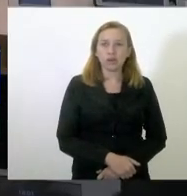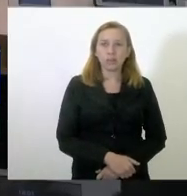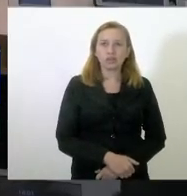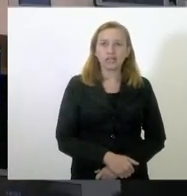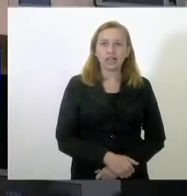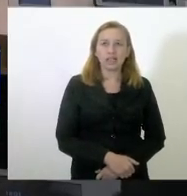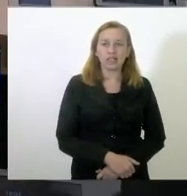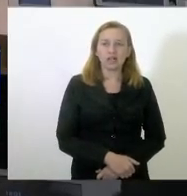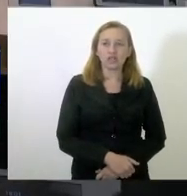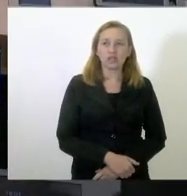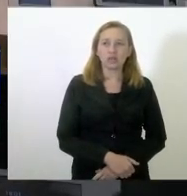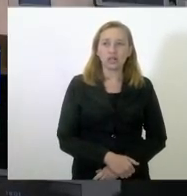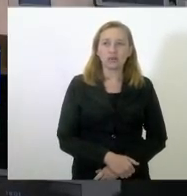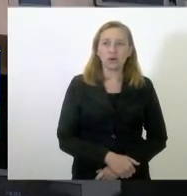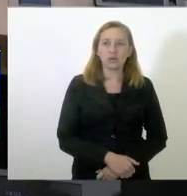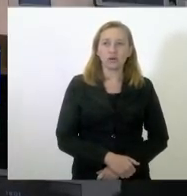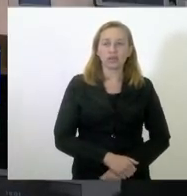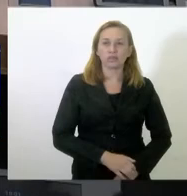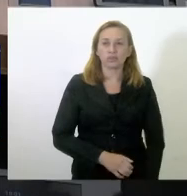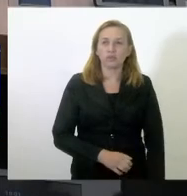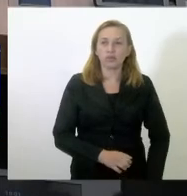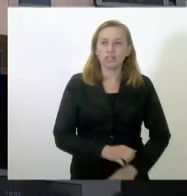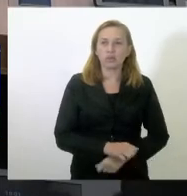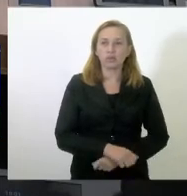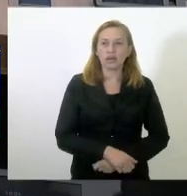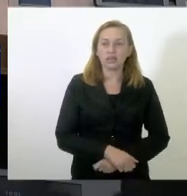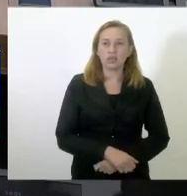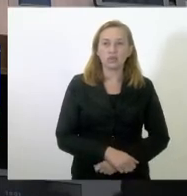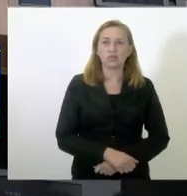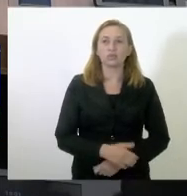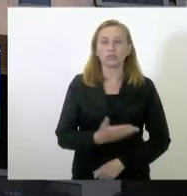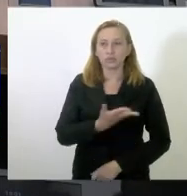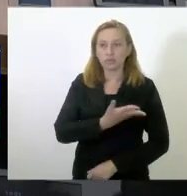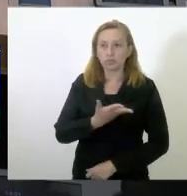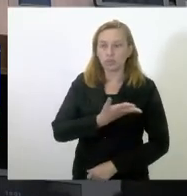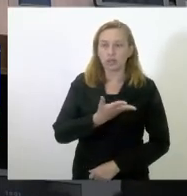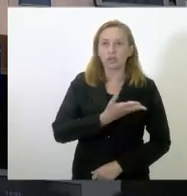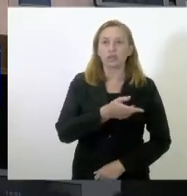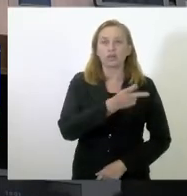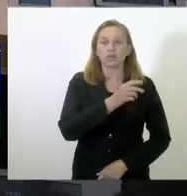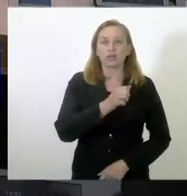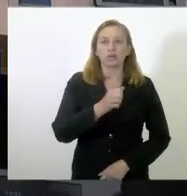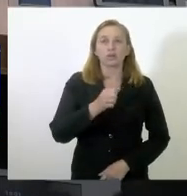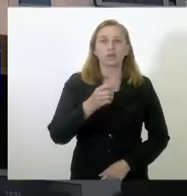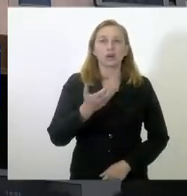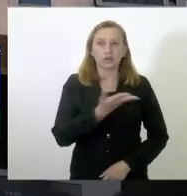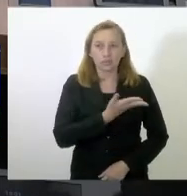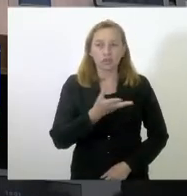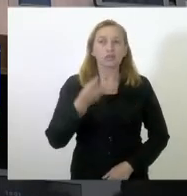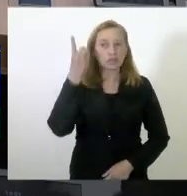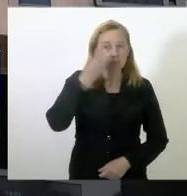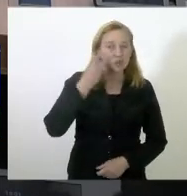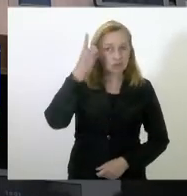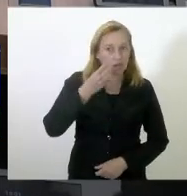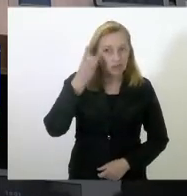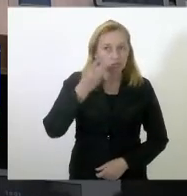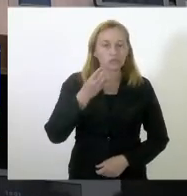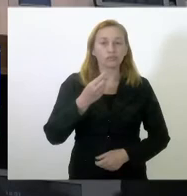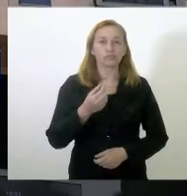Excelentíssima senhora presidente, nossa amiga, companheira, deputada, senhores deputados